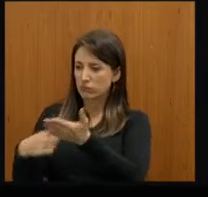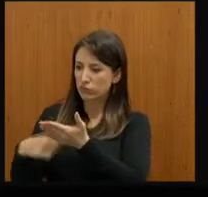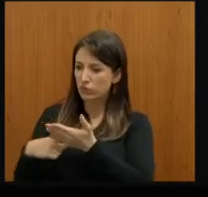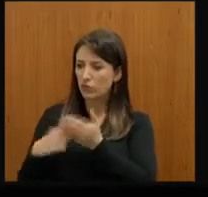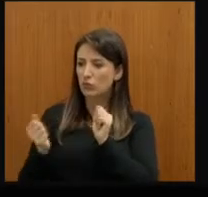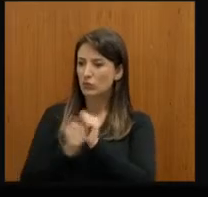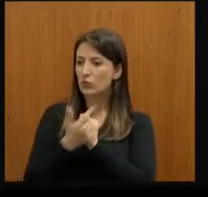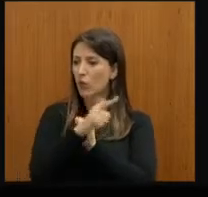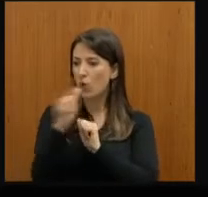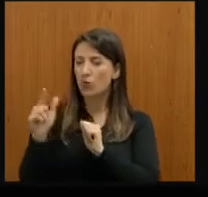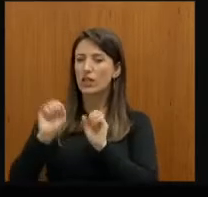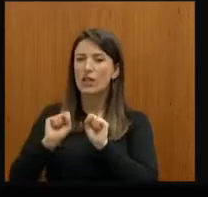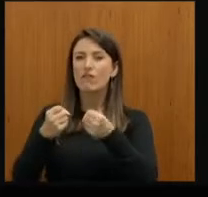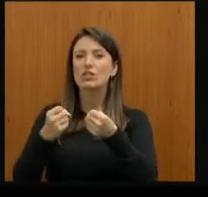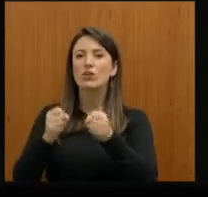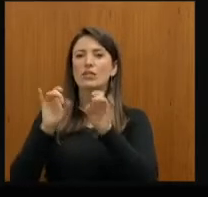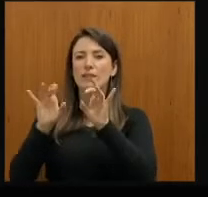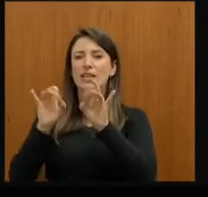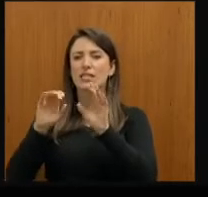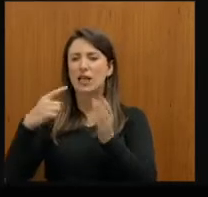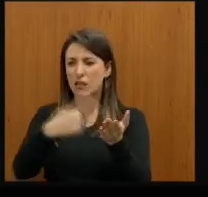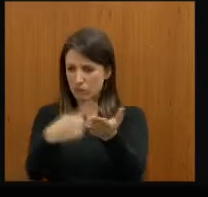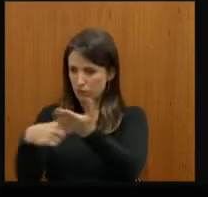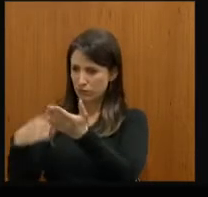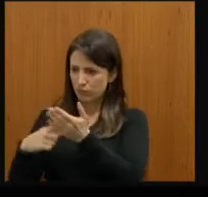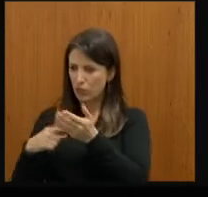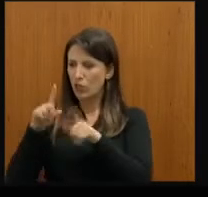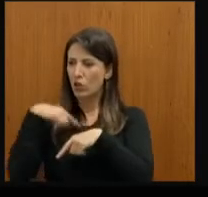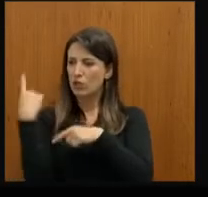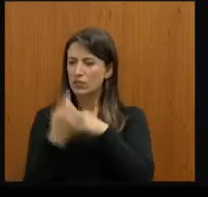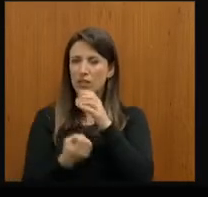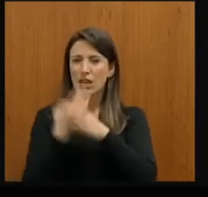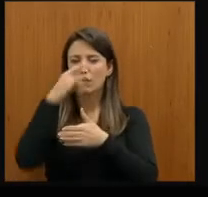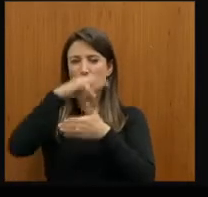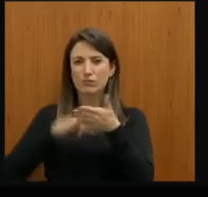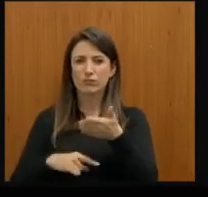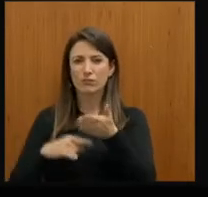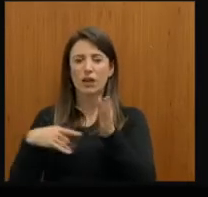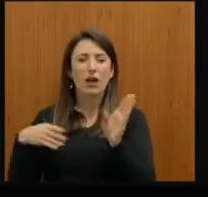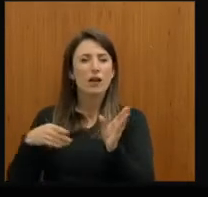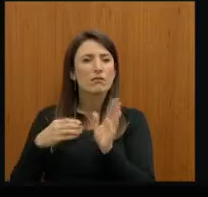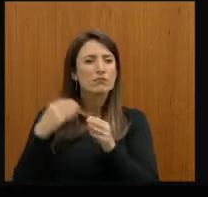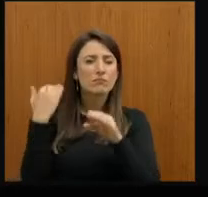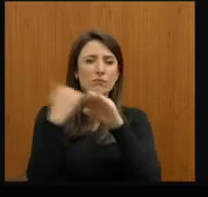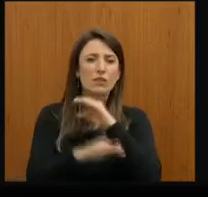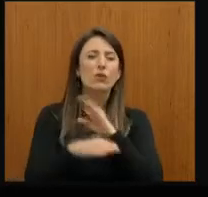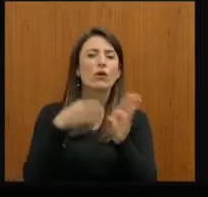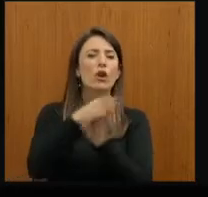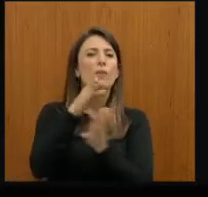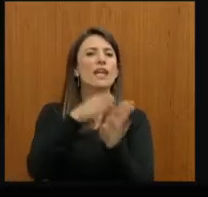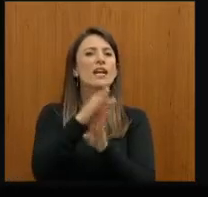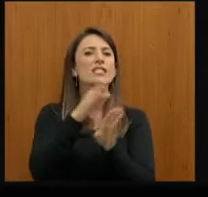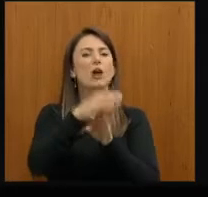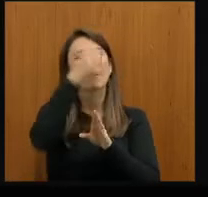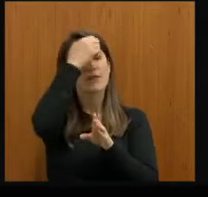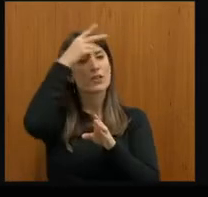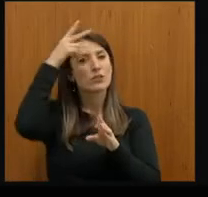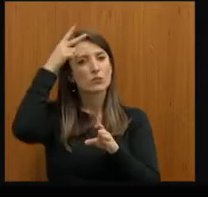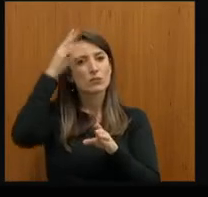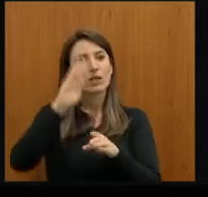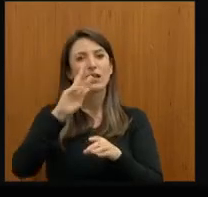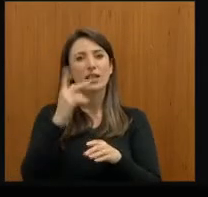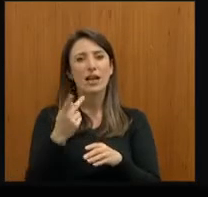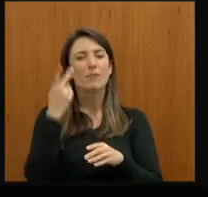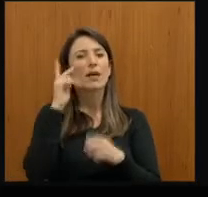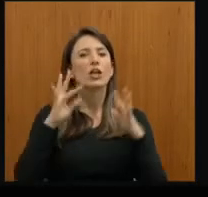de Minas Gerais uma recomendação à prefeitura de Belo Horizonte para que todas as gestantes e puérperas